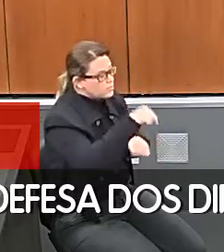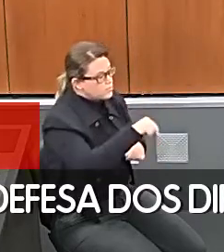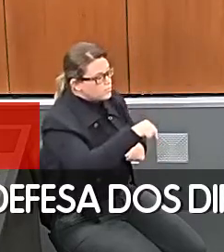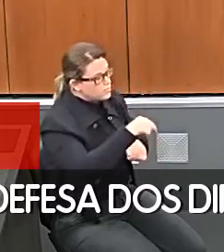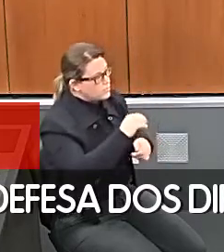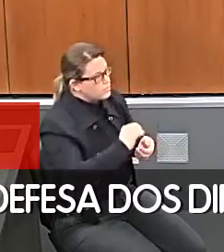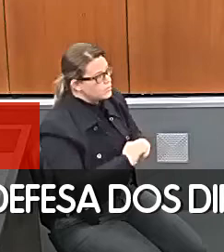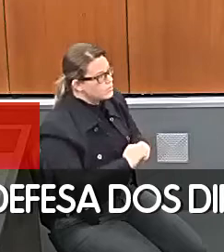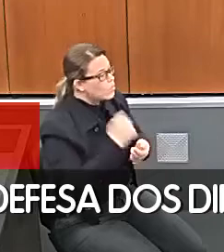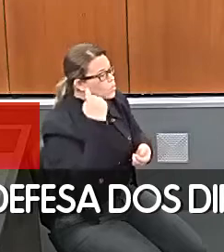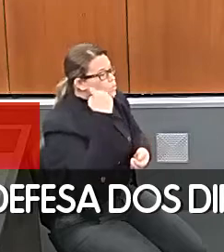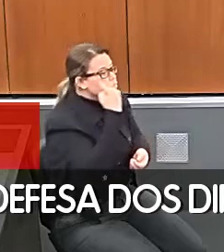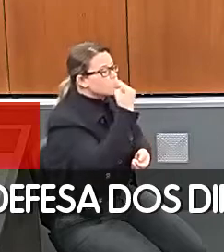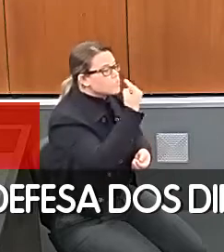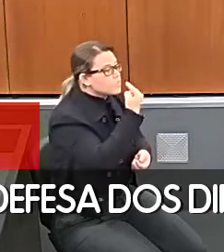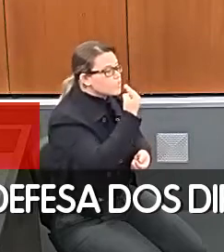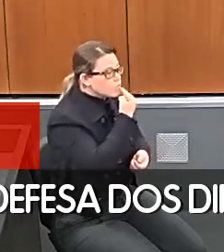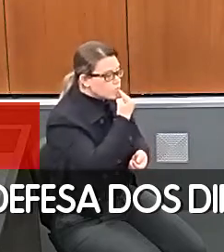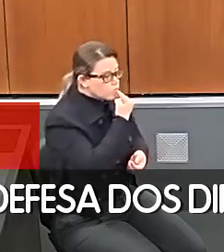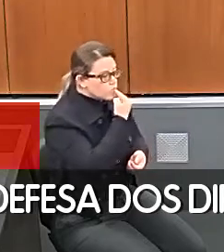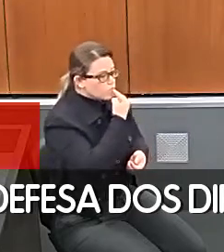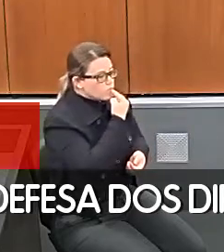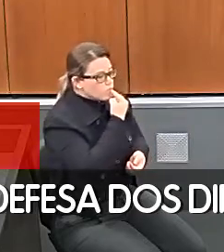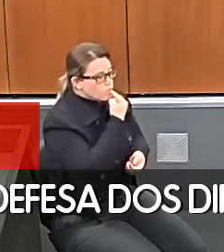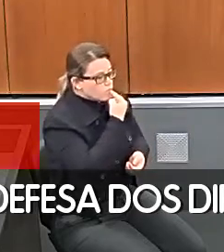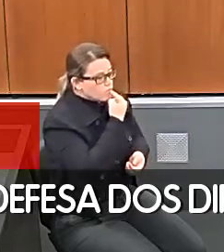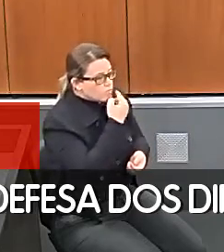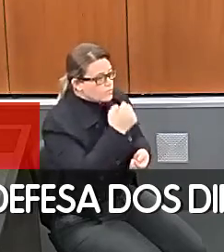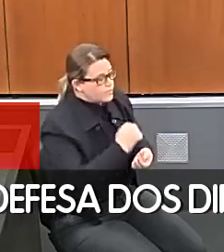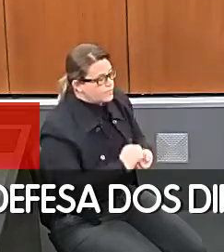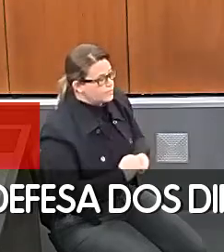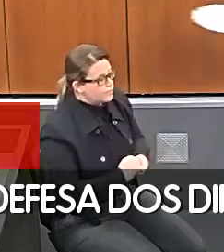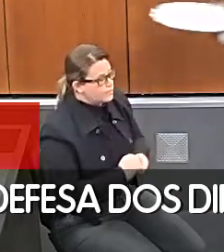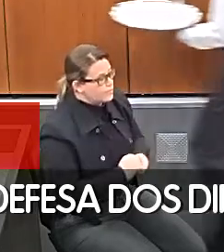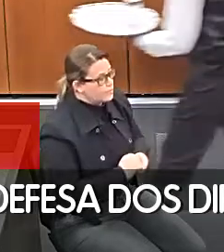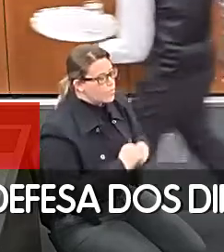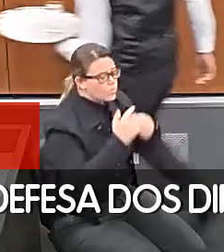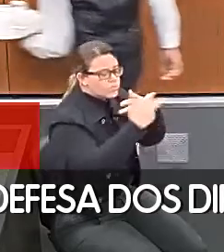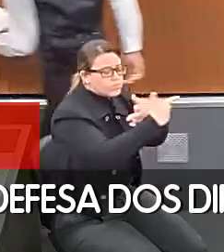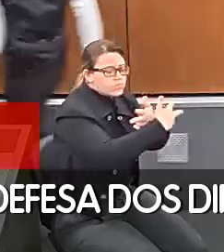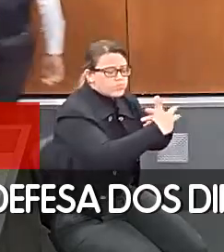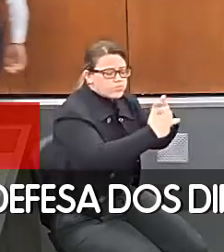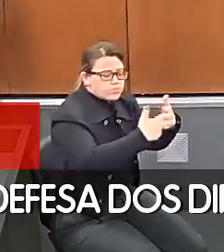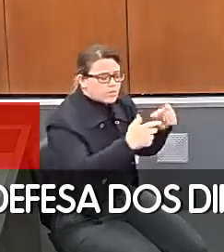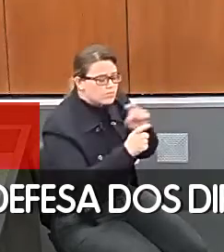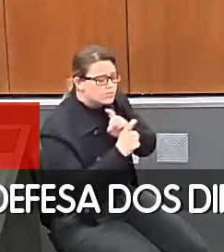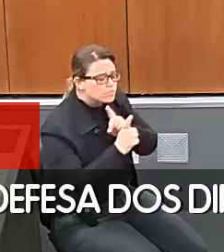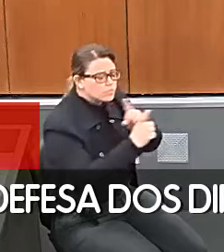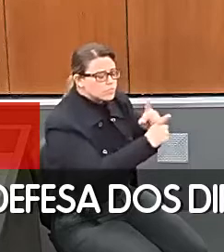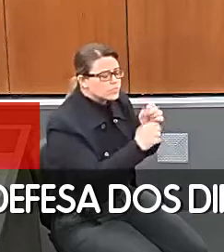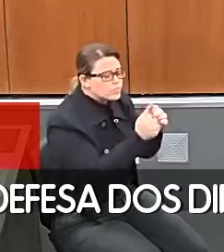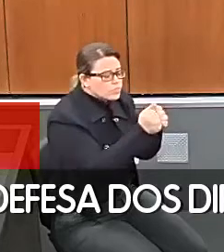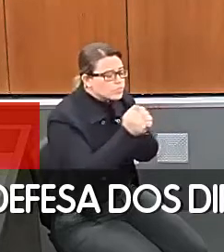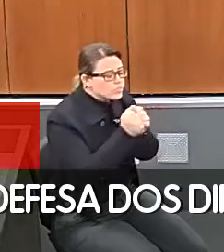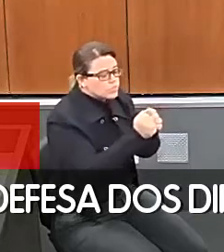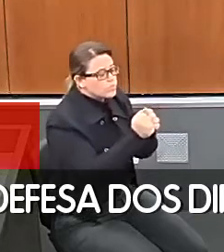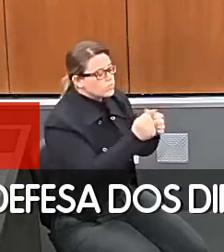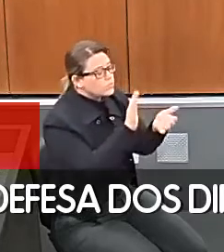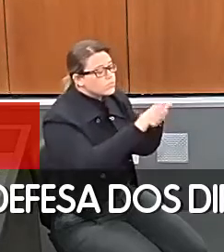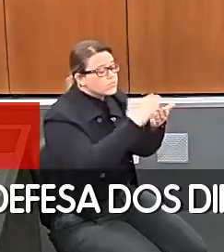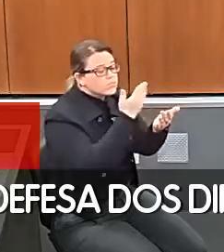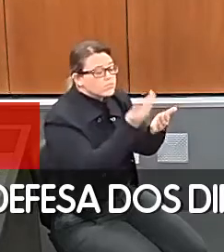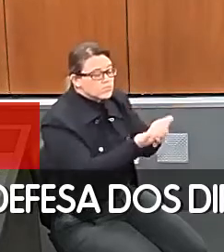com os surdos, né? E outras pessoas também que vieram acompanhando, aos intérpretes de